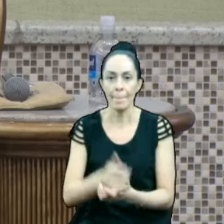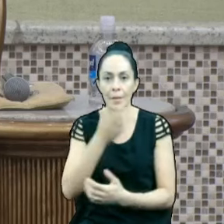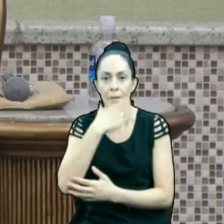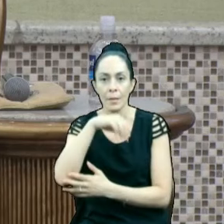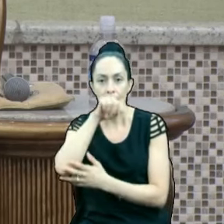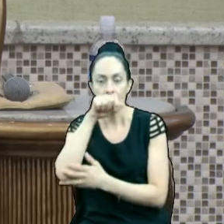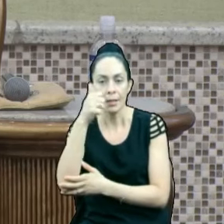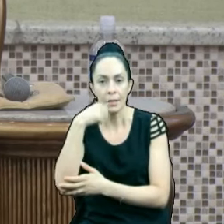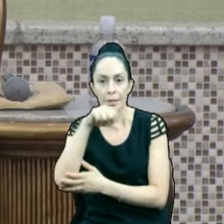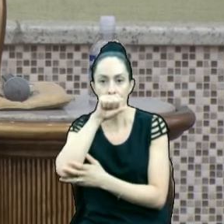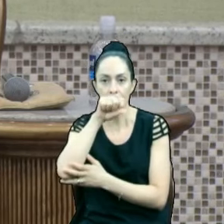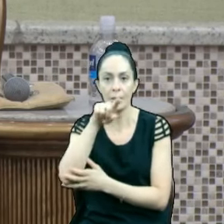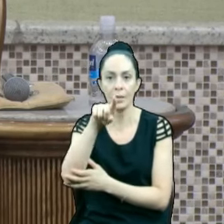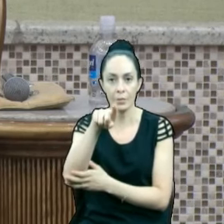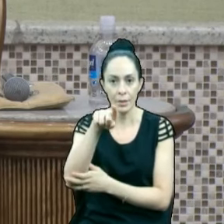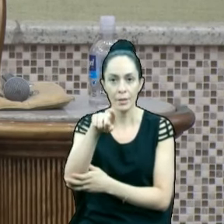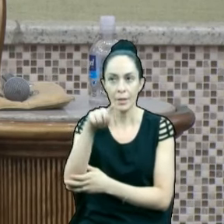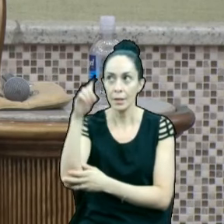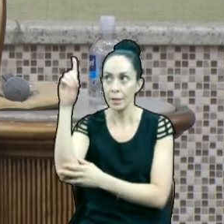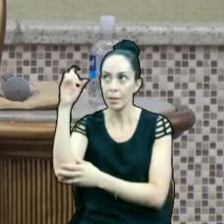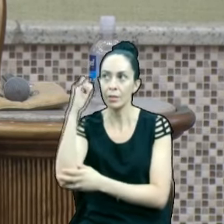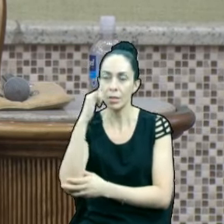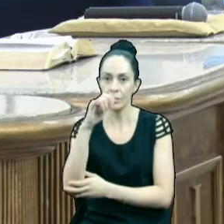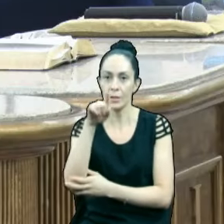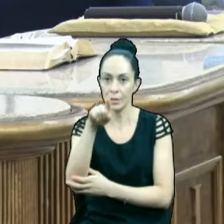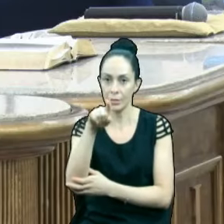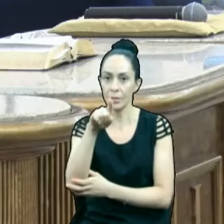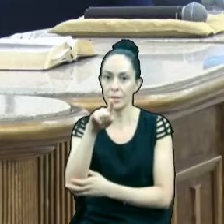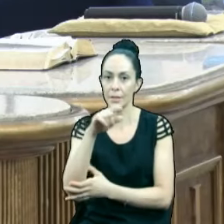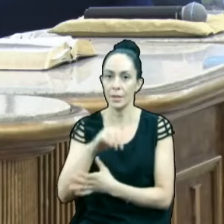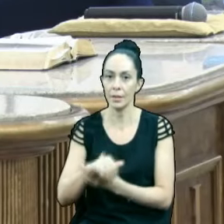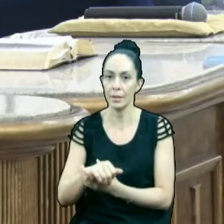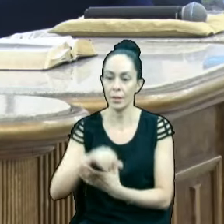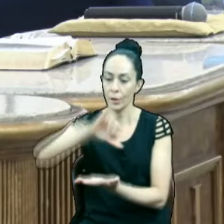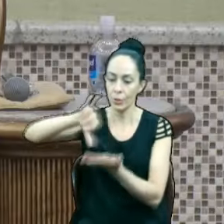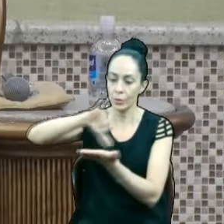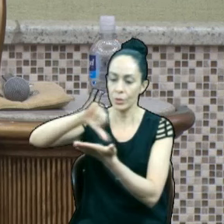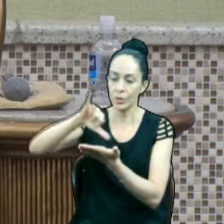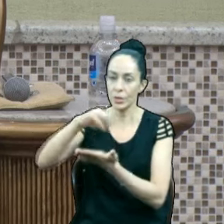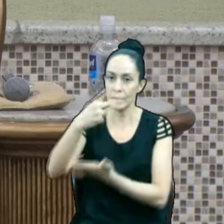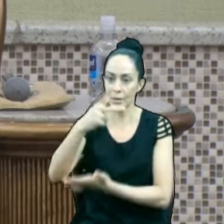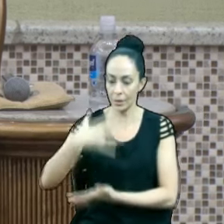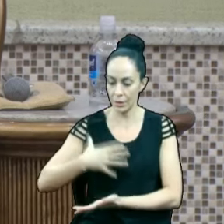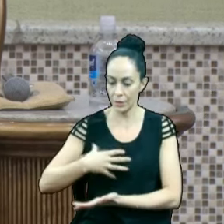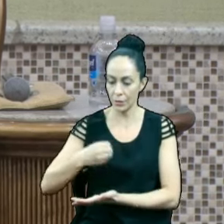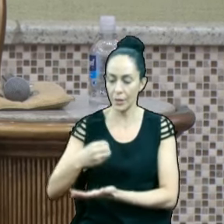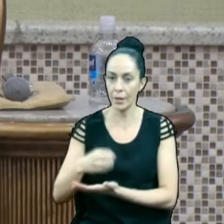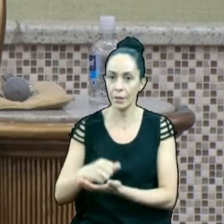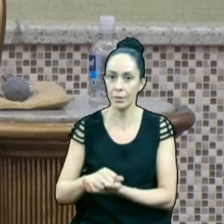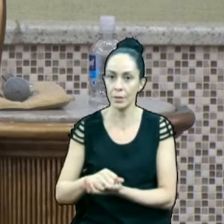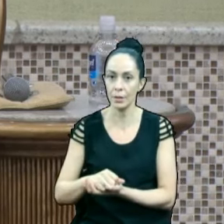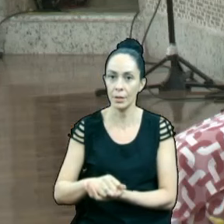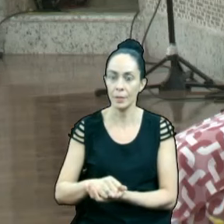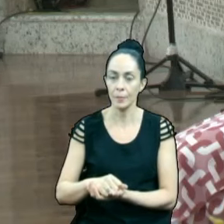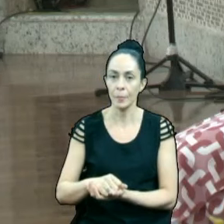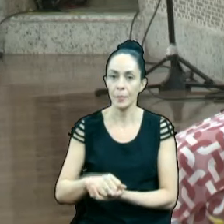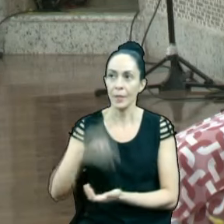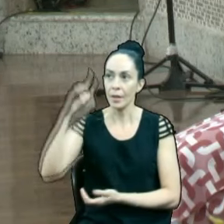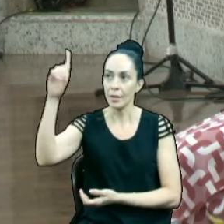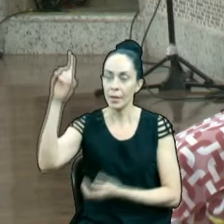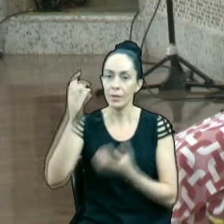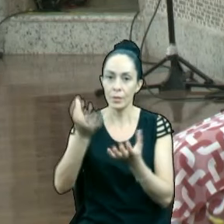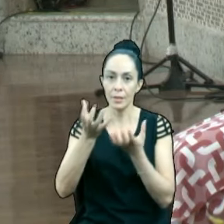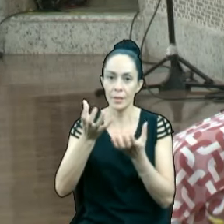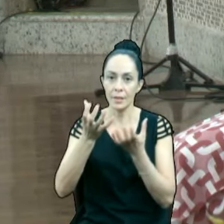aqui vocês administrando a vida dos seus filhos para continuar a sua fé a ver o Celso mais velhos abençoando os mais jovens